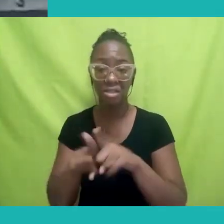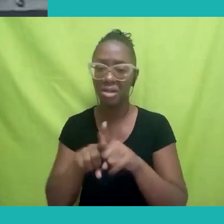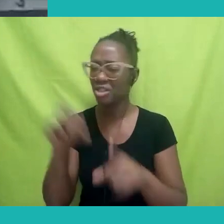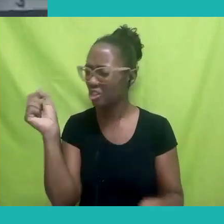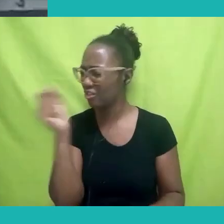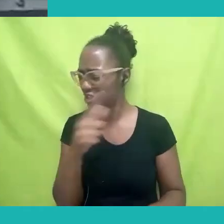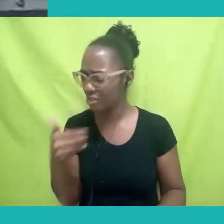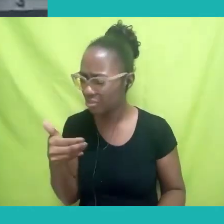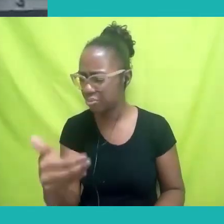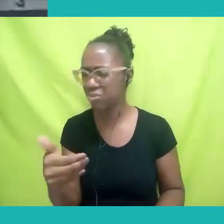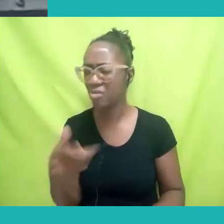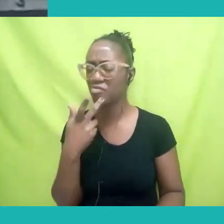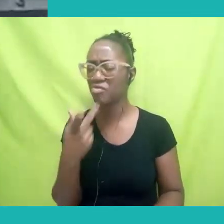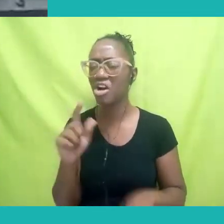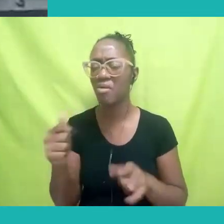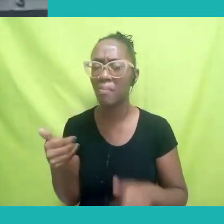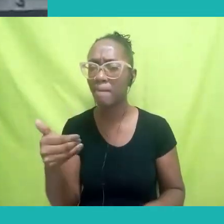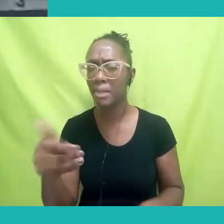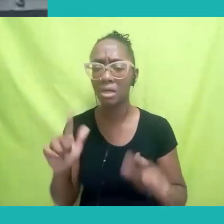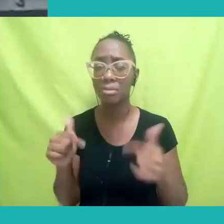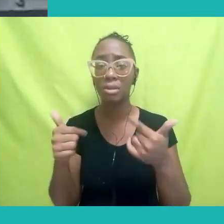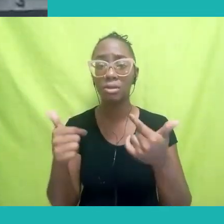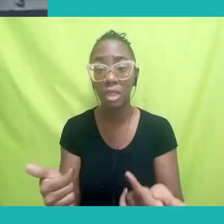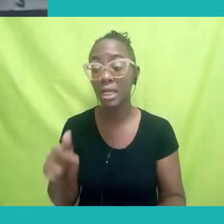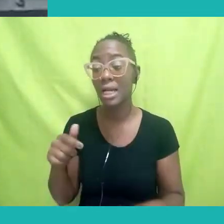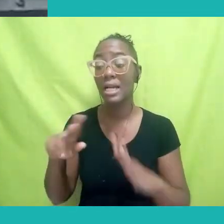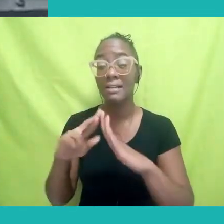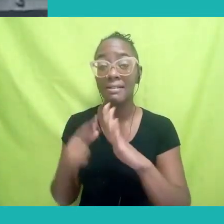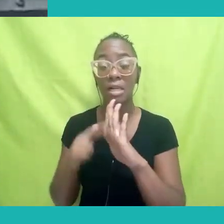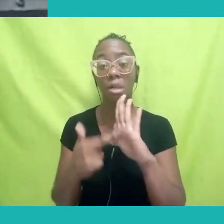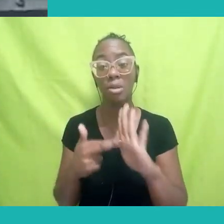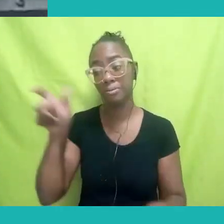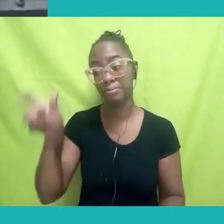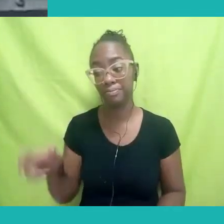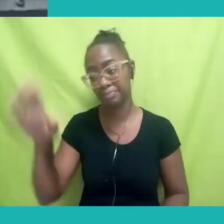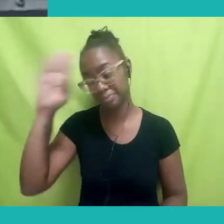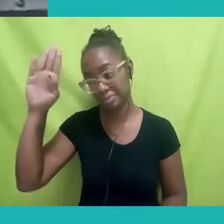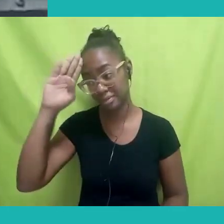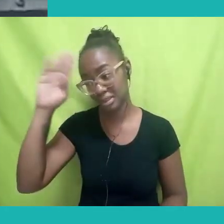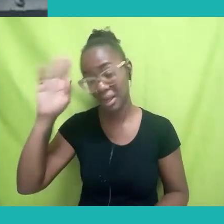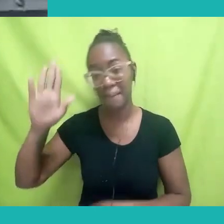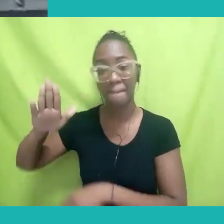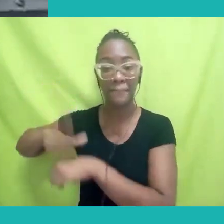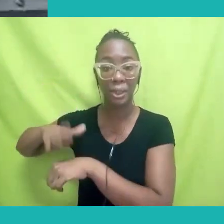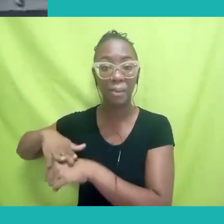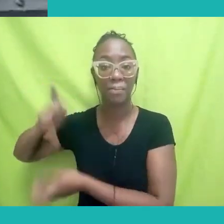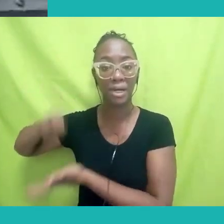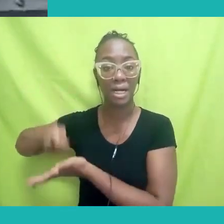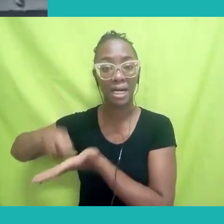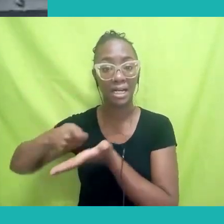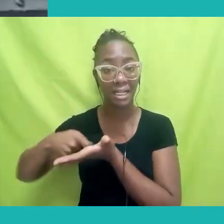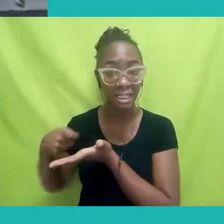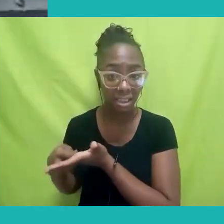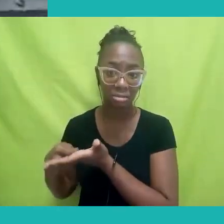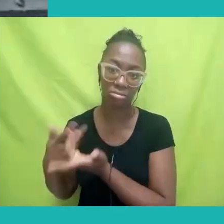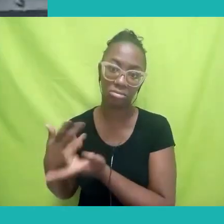a criação de um regime em que os militares bancassem os próprios proventos na inatividade, por motivos